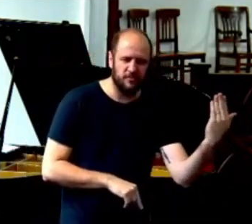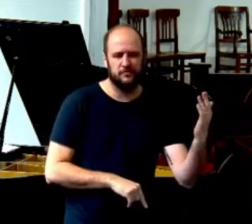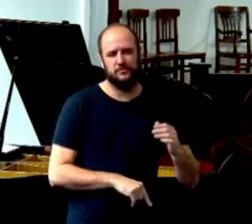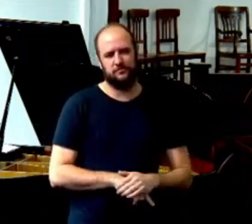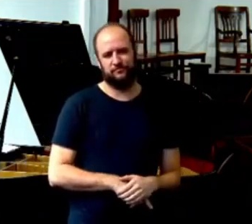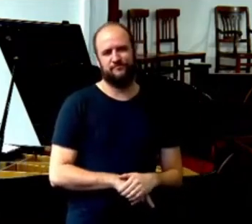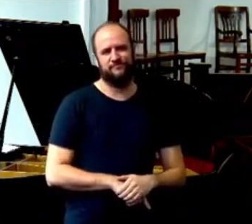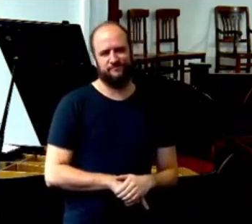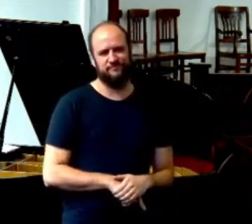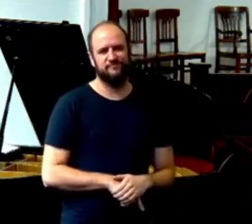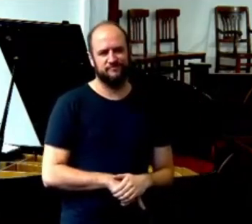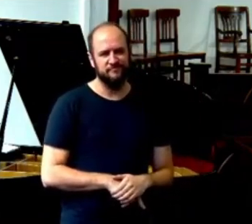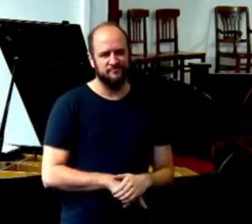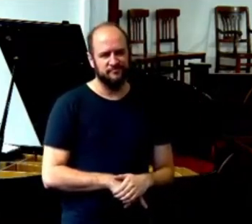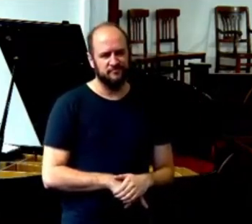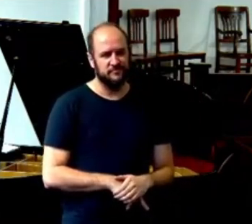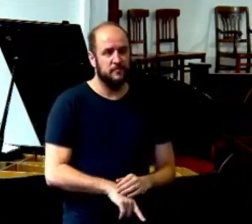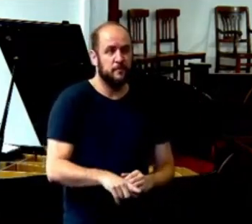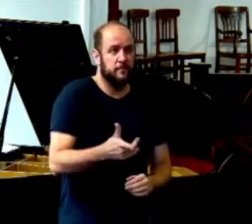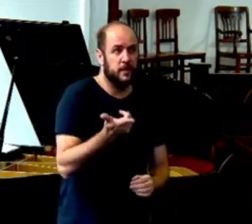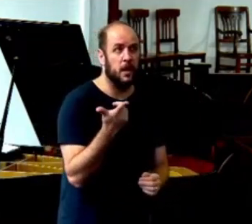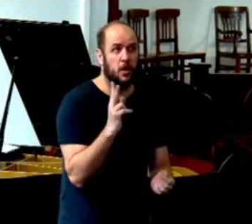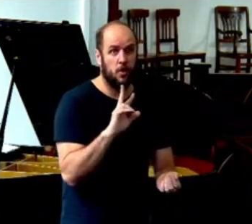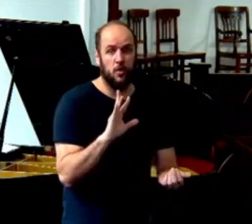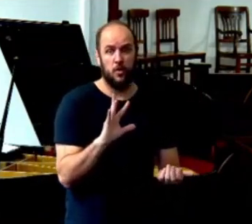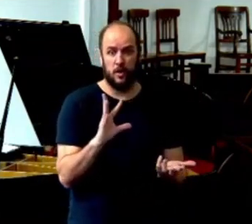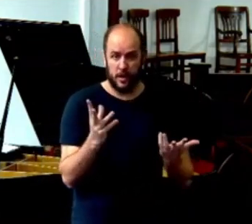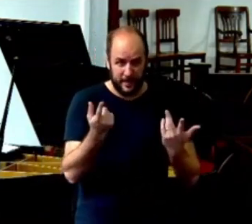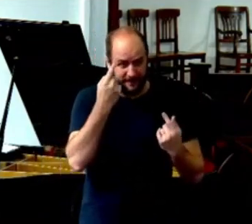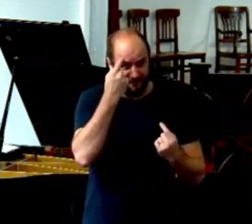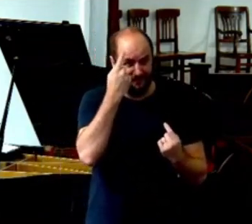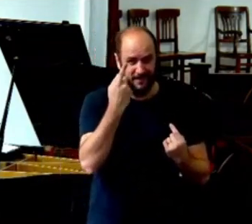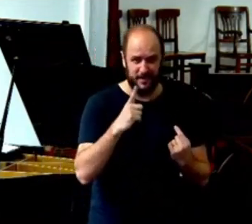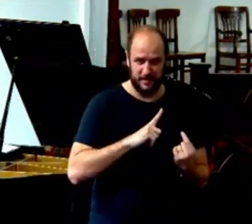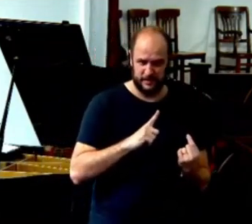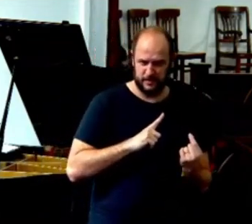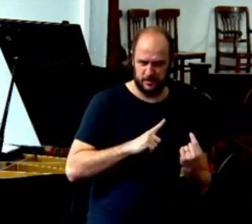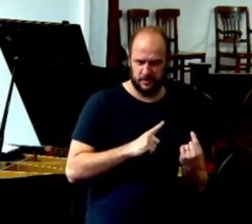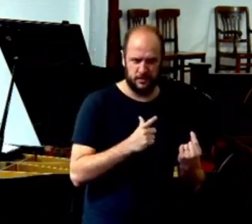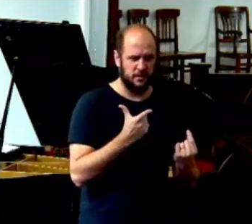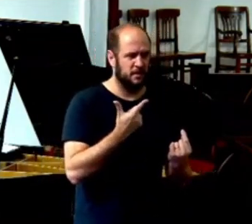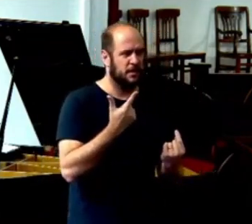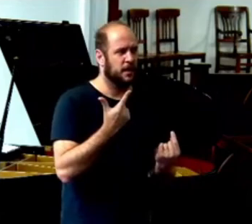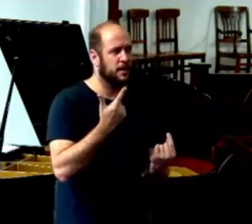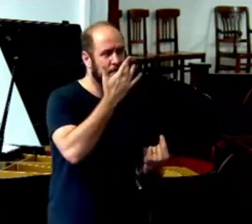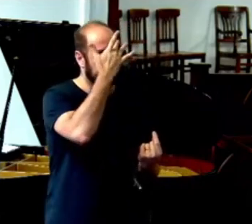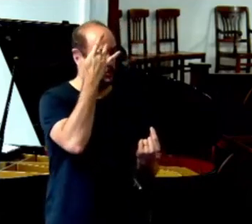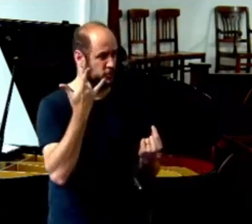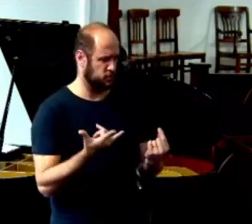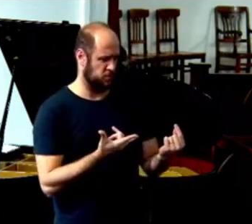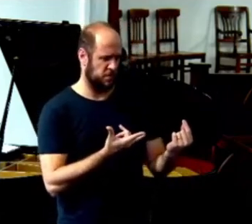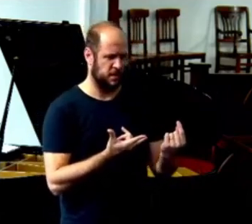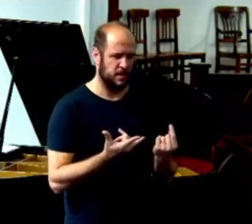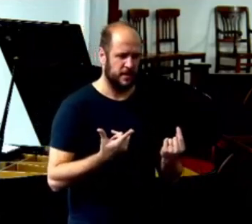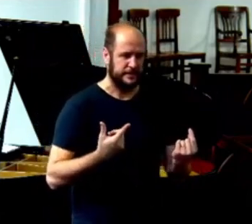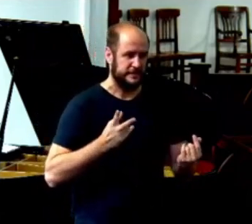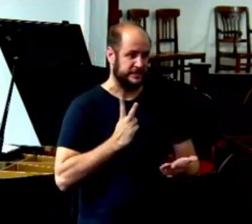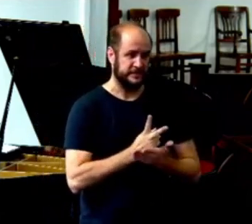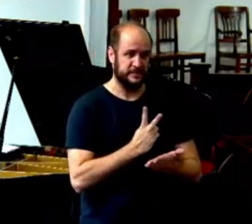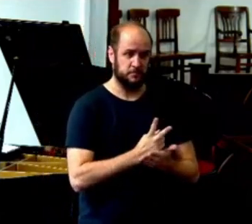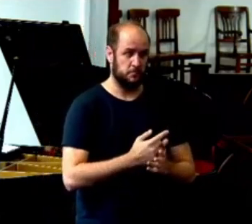hipocrisia. O sintoma mais comum, então, deste espírito de censura é saltar com